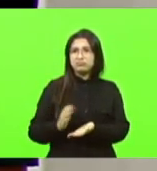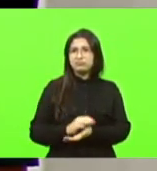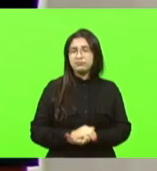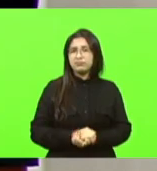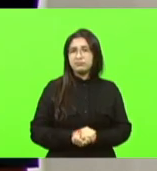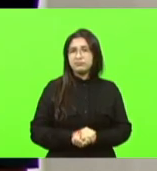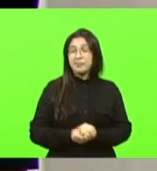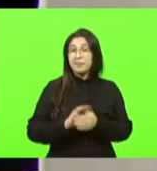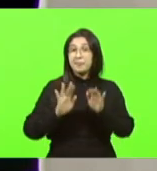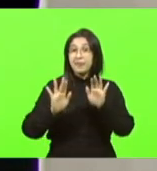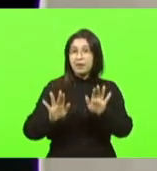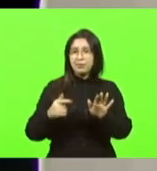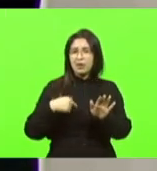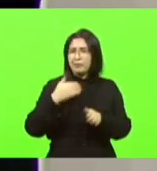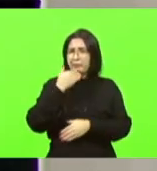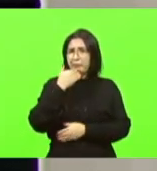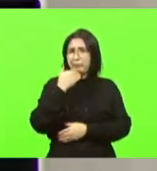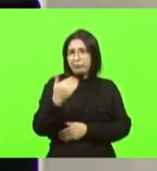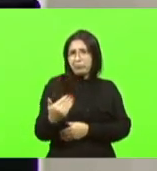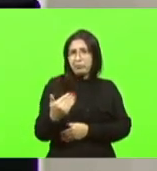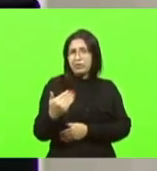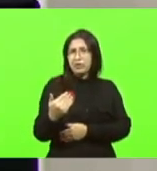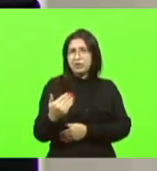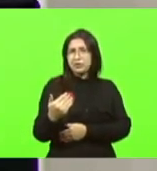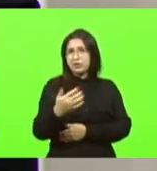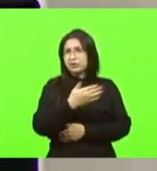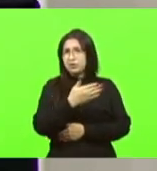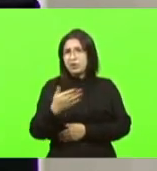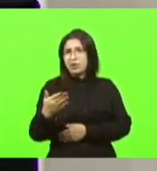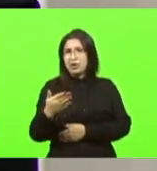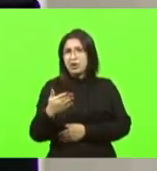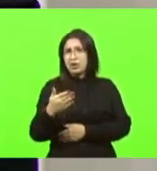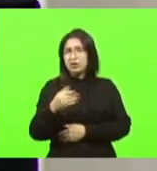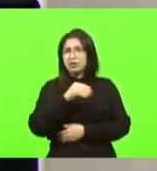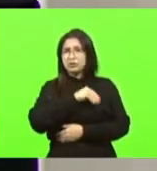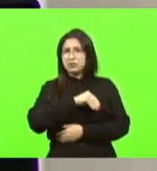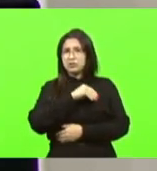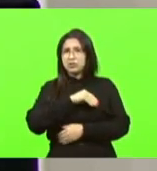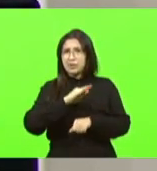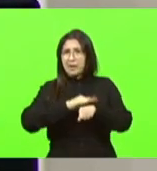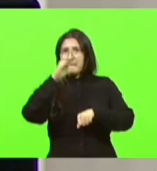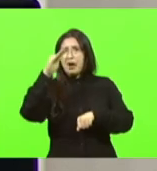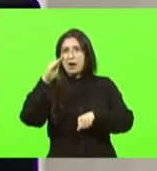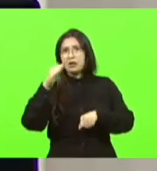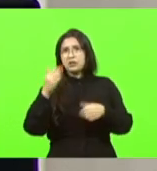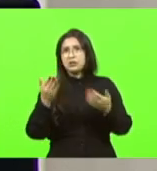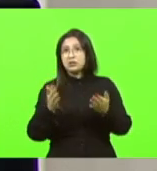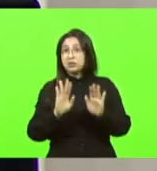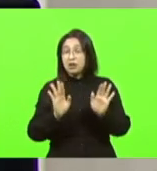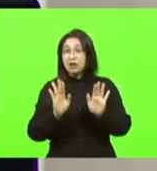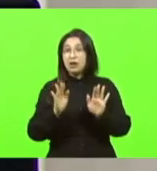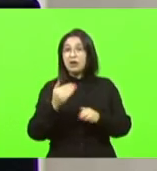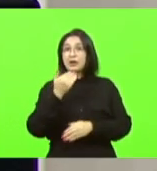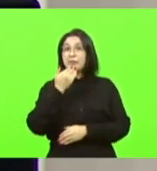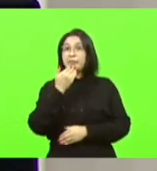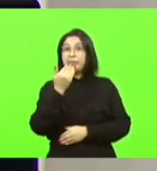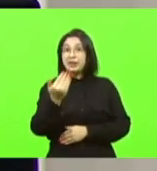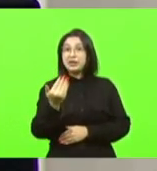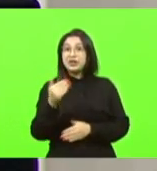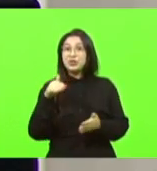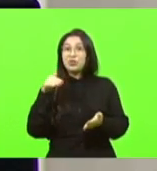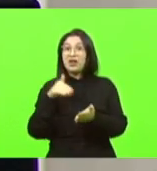o caso estamos pedindo aqueles e aquelas que ganham além do teto estamos pedindo até o